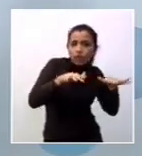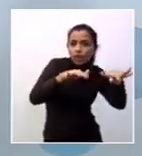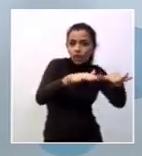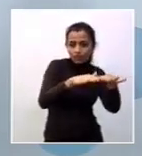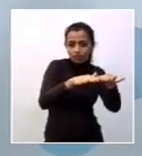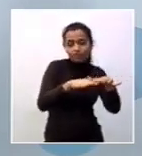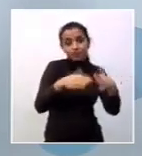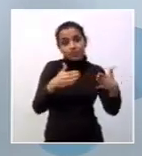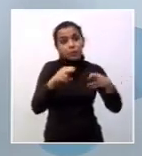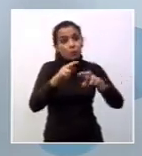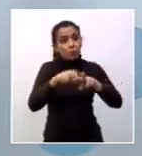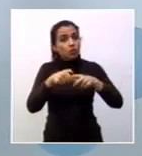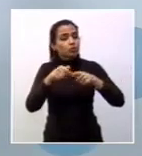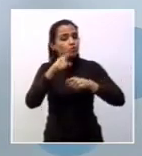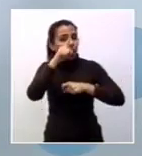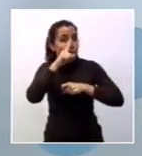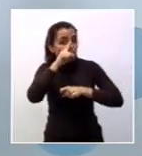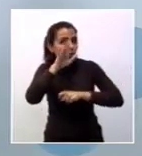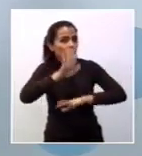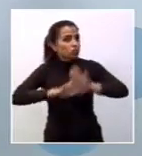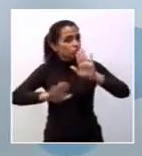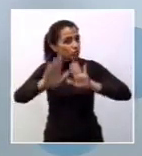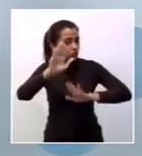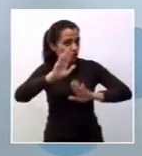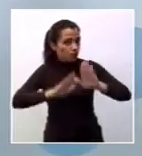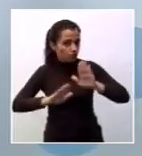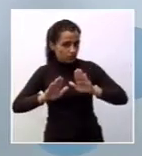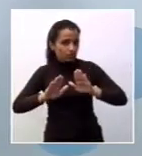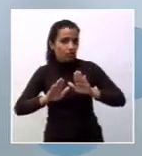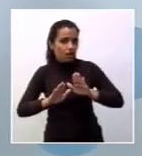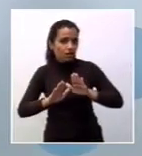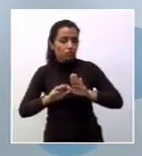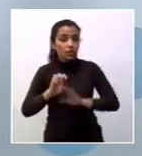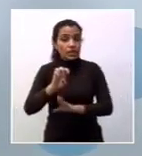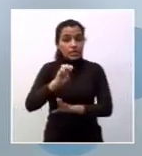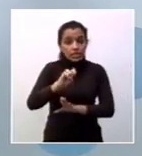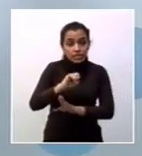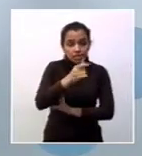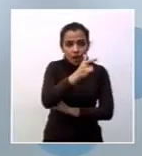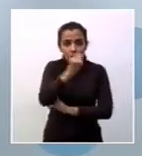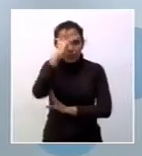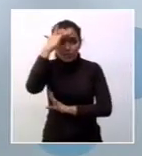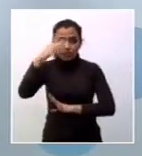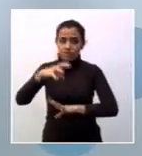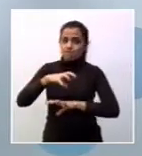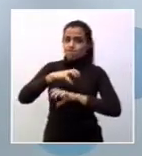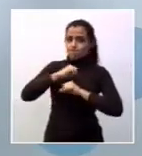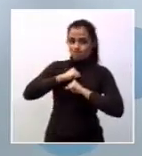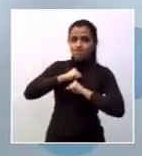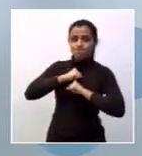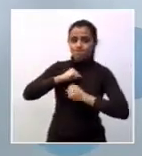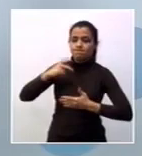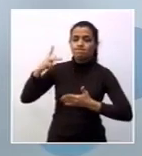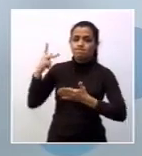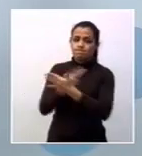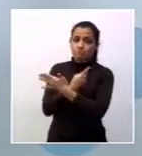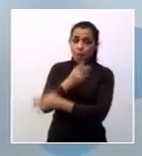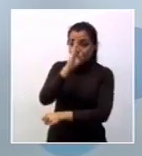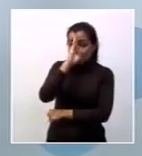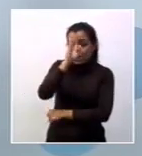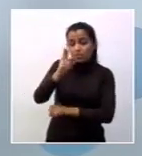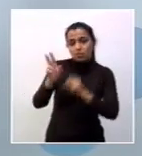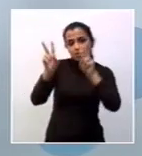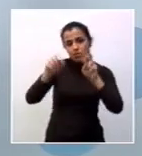gente tem que tomar muito cuidado com isso, quando a gente fala coisas que impactam na vida de outras pessoas. Principalmente quando é algo negativo,